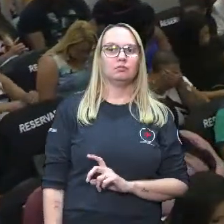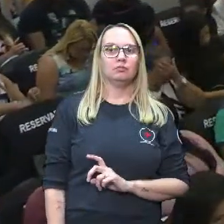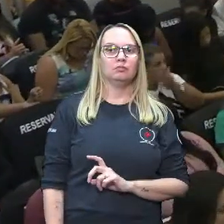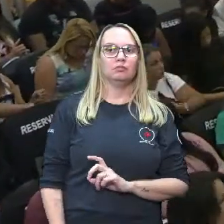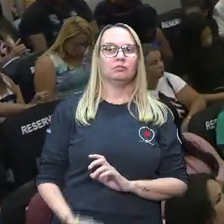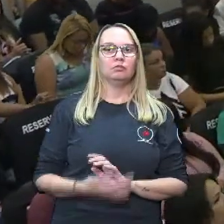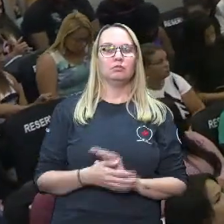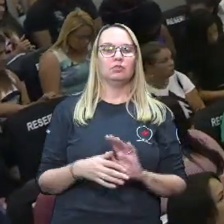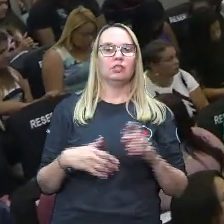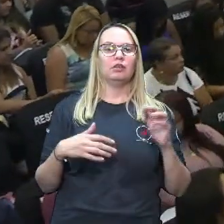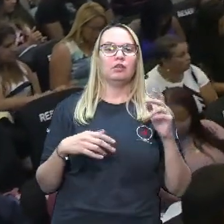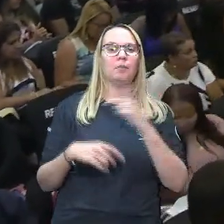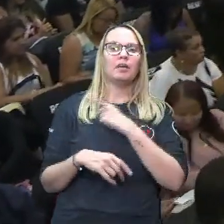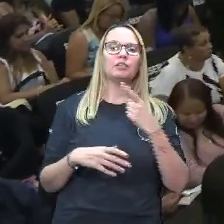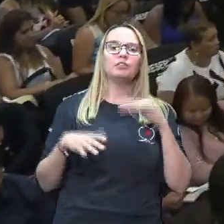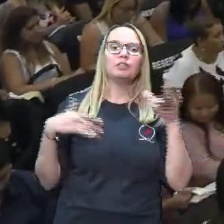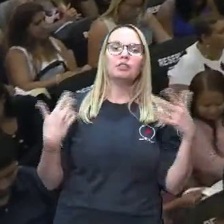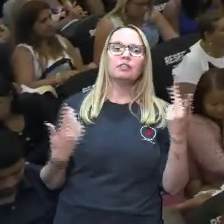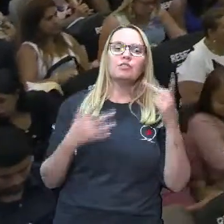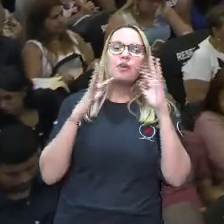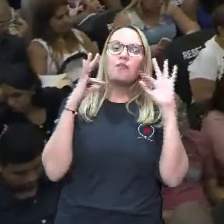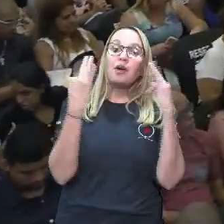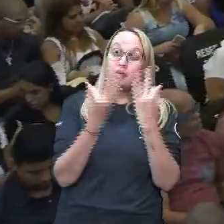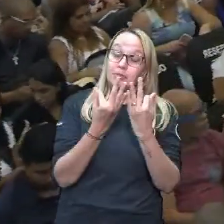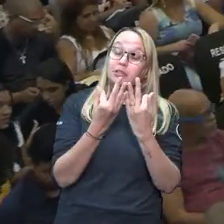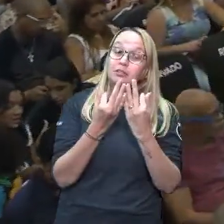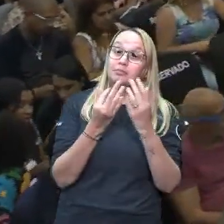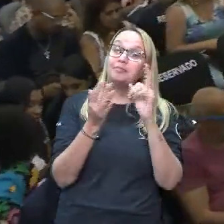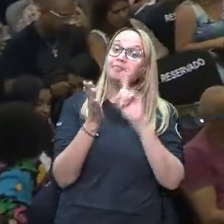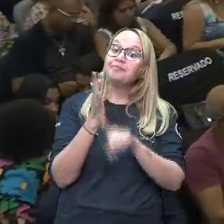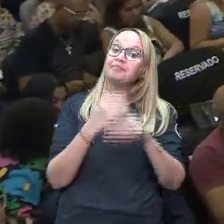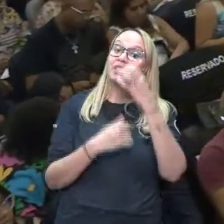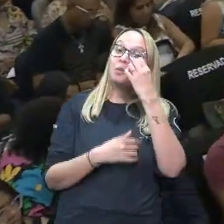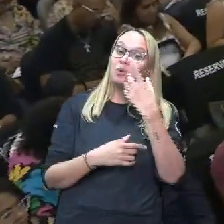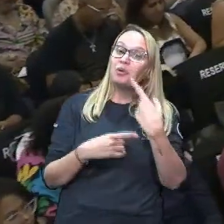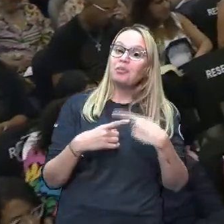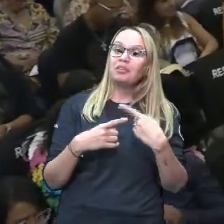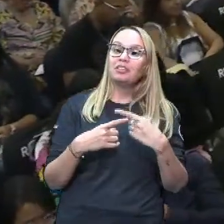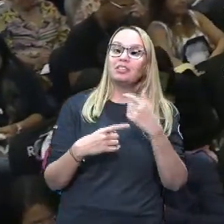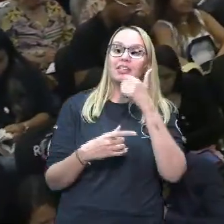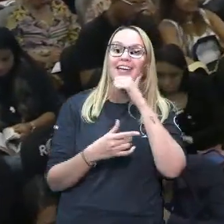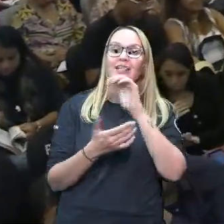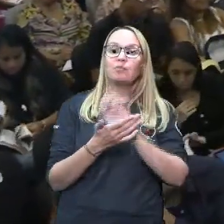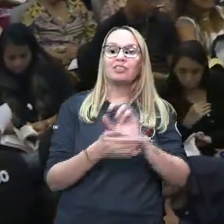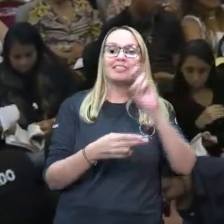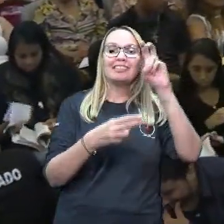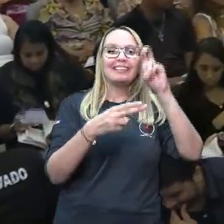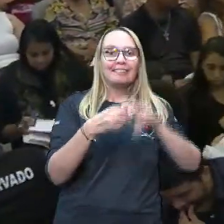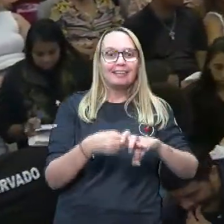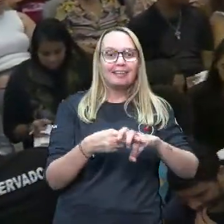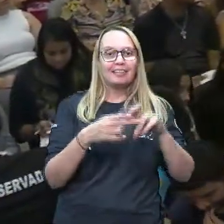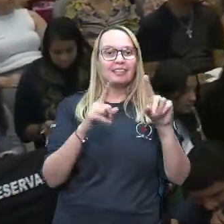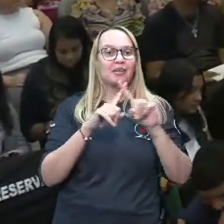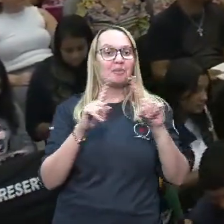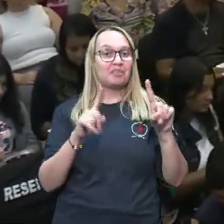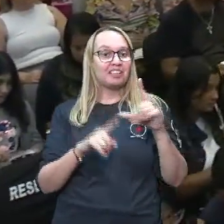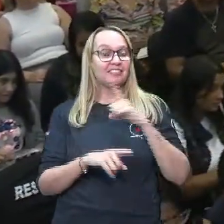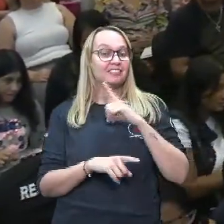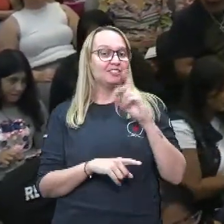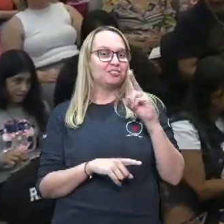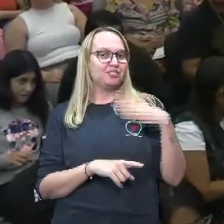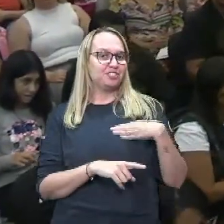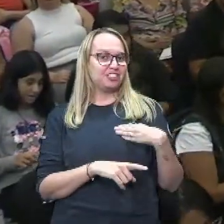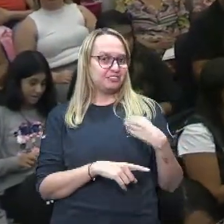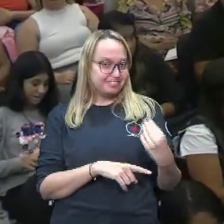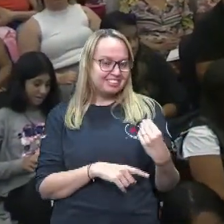Pastor, cadê a sua família? Muito boa pergunta, porque a Thaís estava sentada ali. Mas estamos com nossos dois filhos, e como